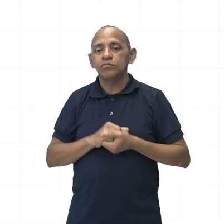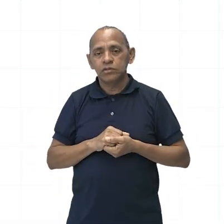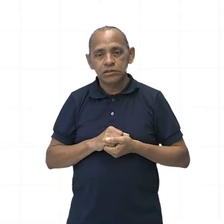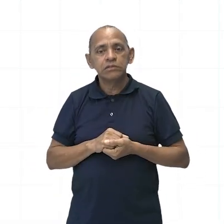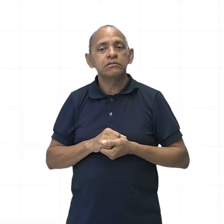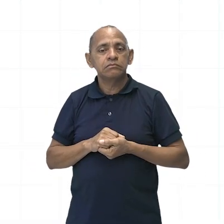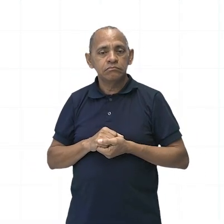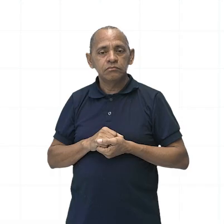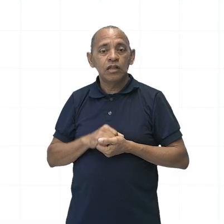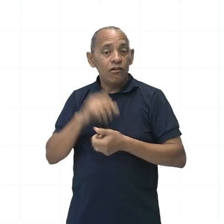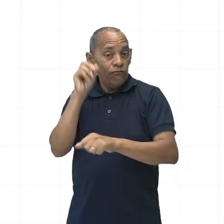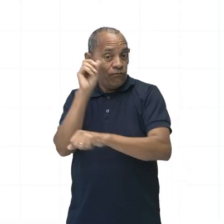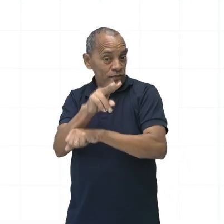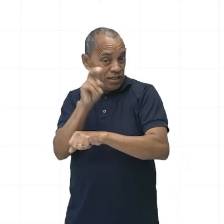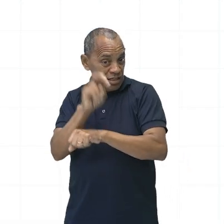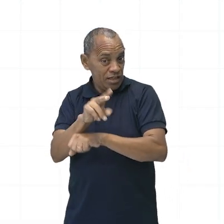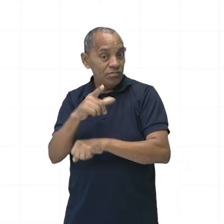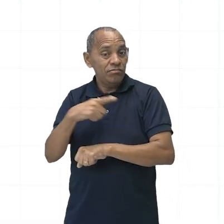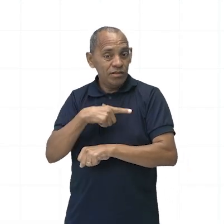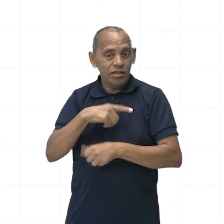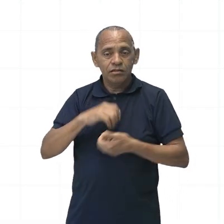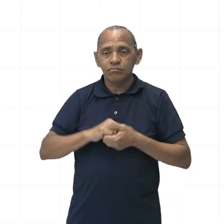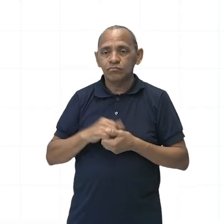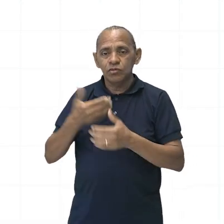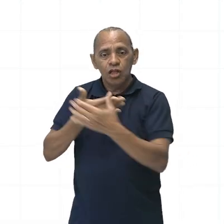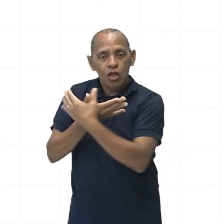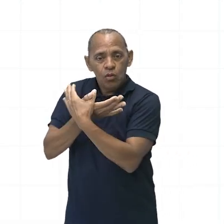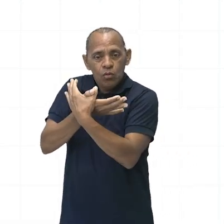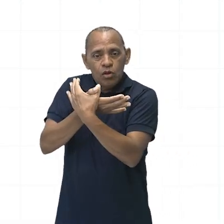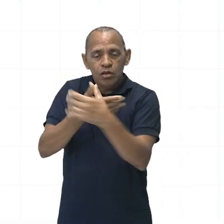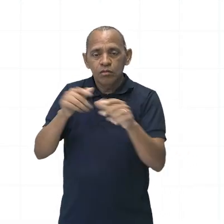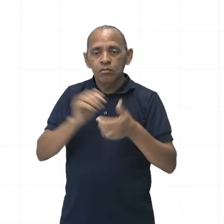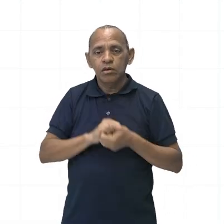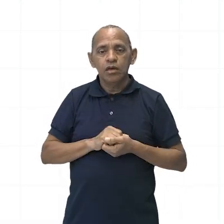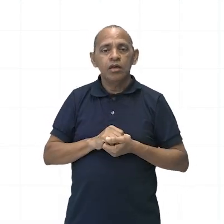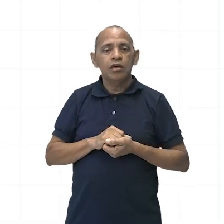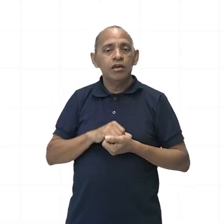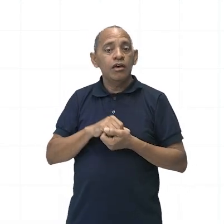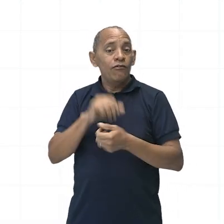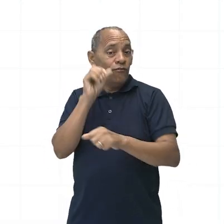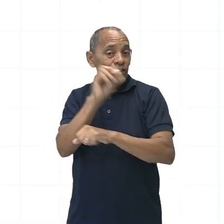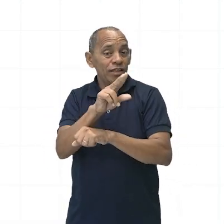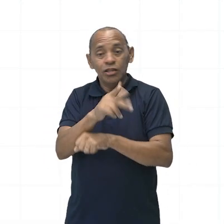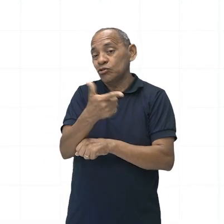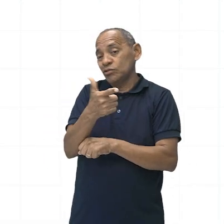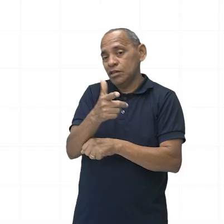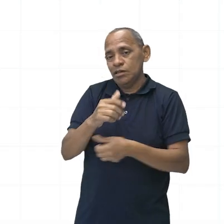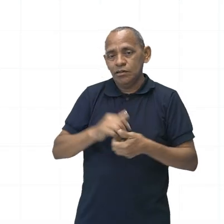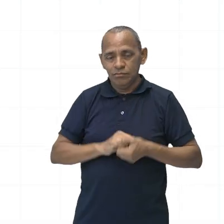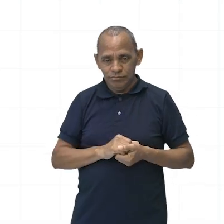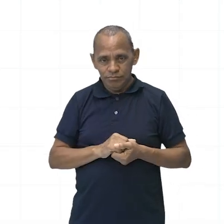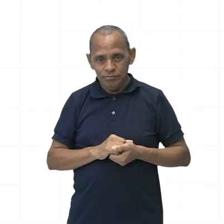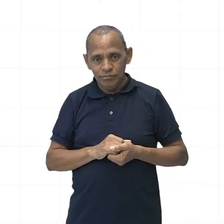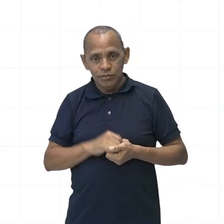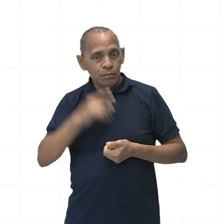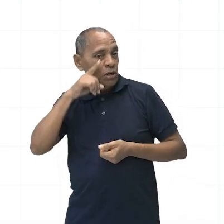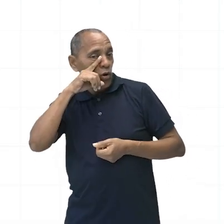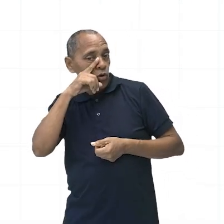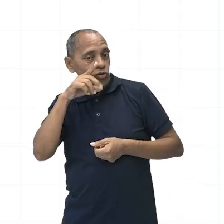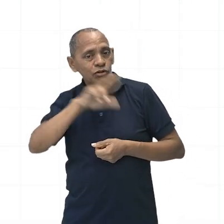de seus predadores. Já a borboleta vice-rei, por sua vez, ela é inofensiva, mas ela possui padrões de